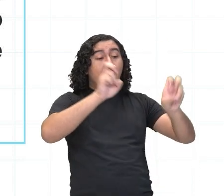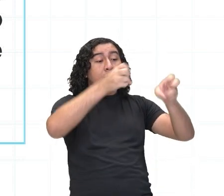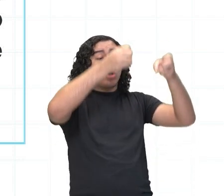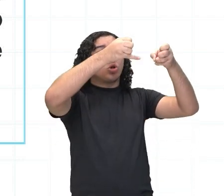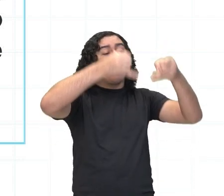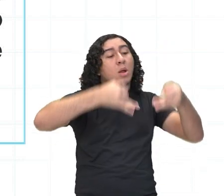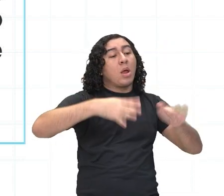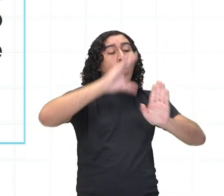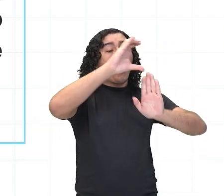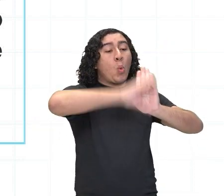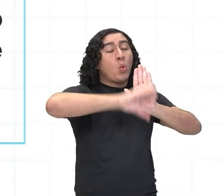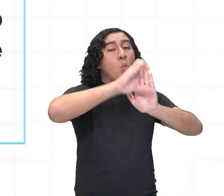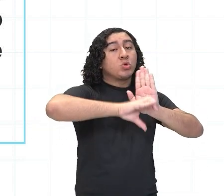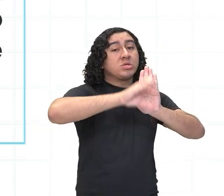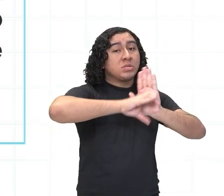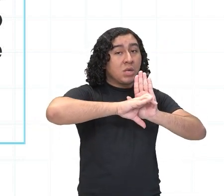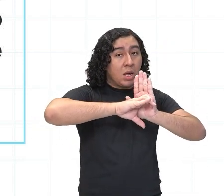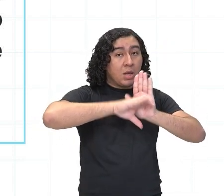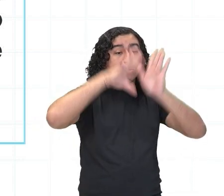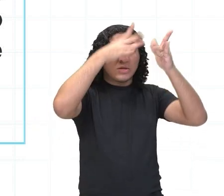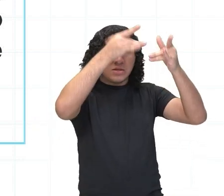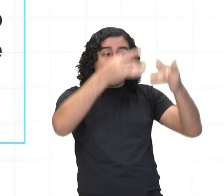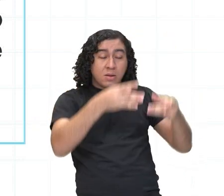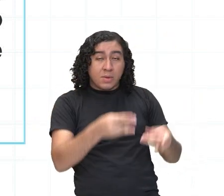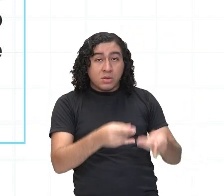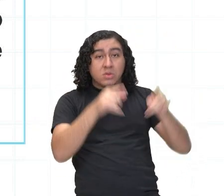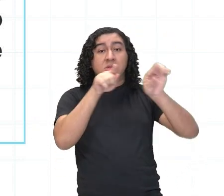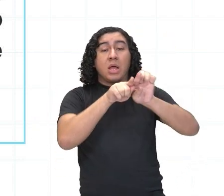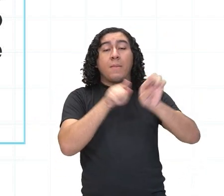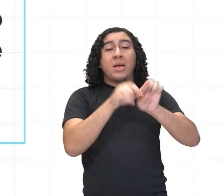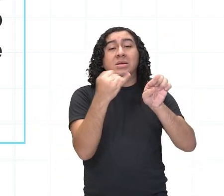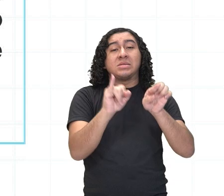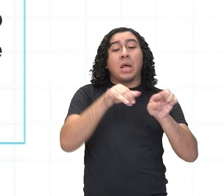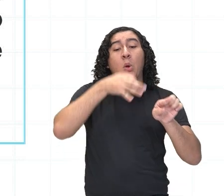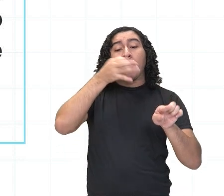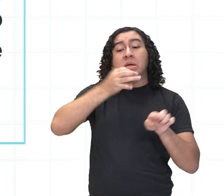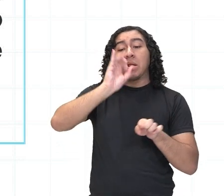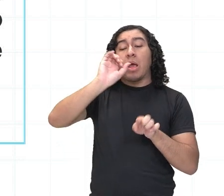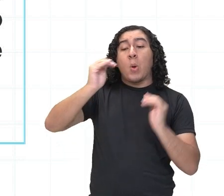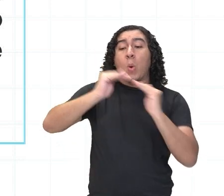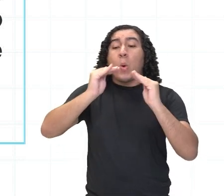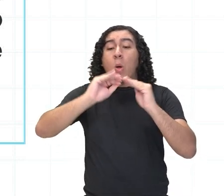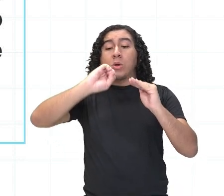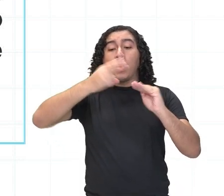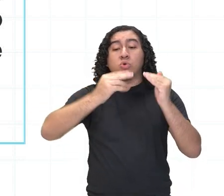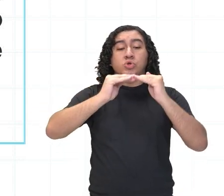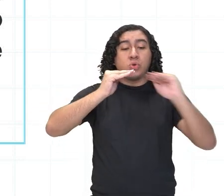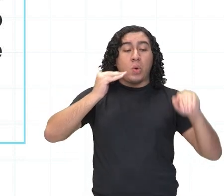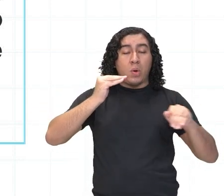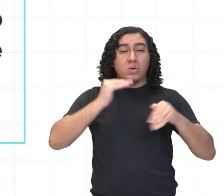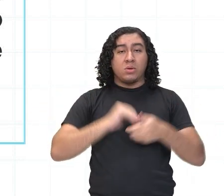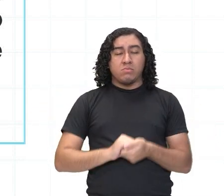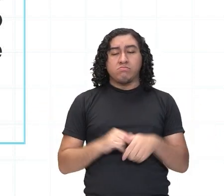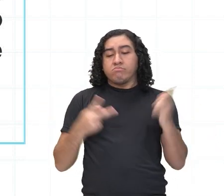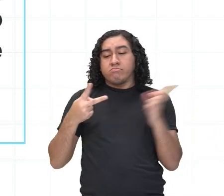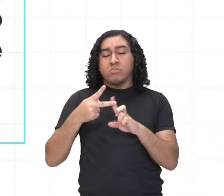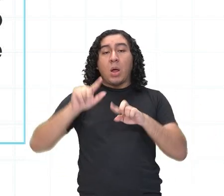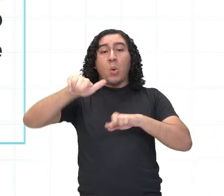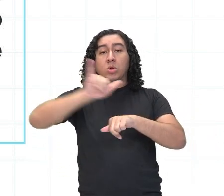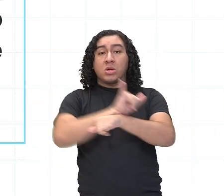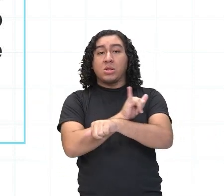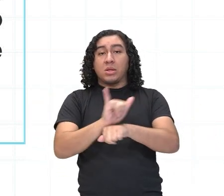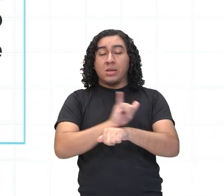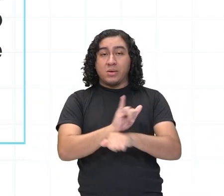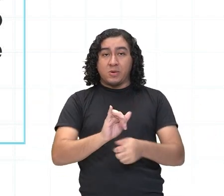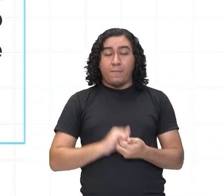definição do problema e das posições a favor ou contra. Ou, qual é a outra forma? A